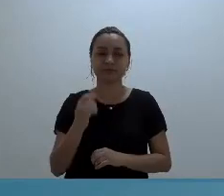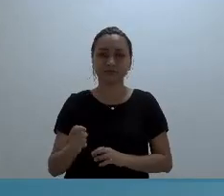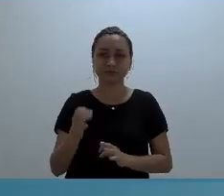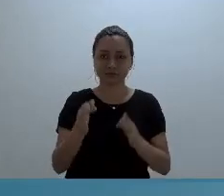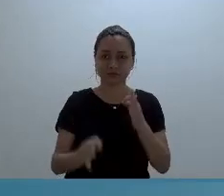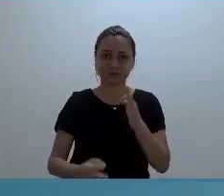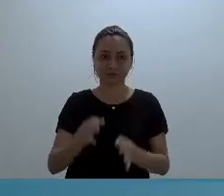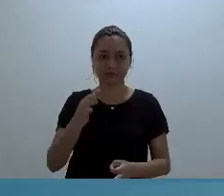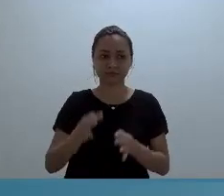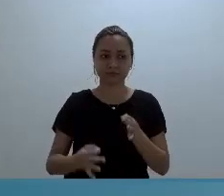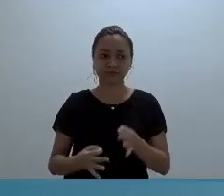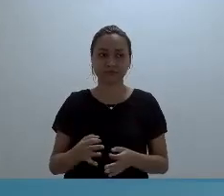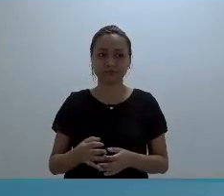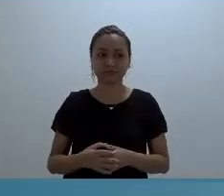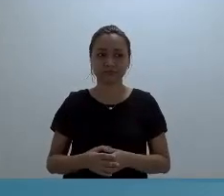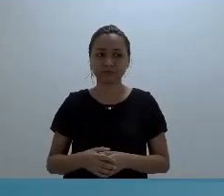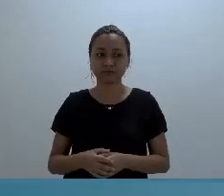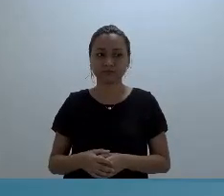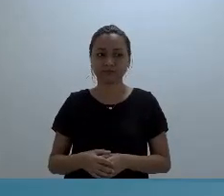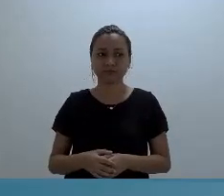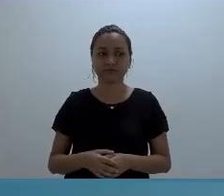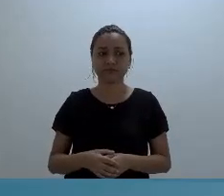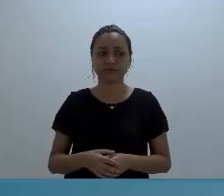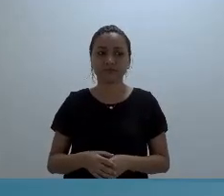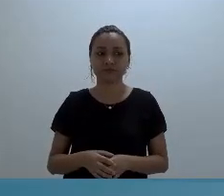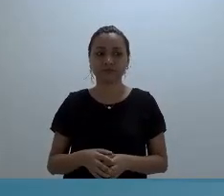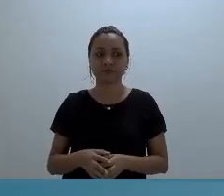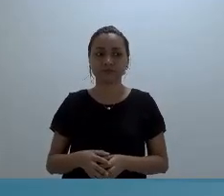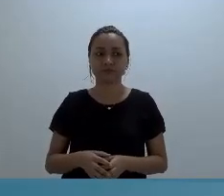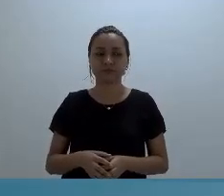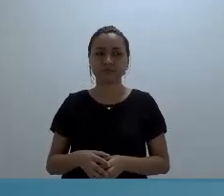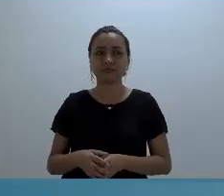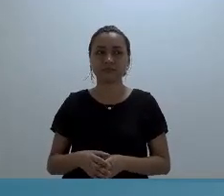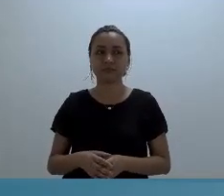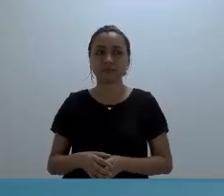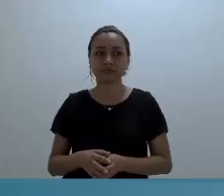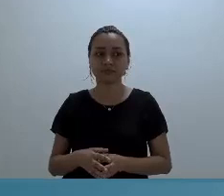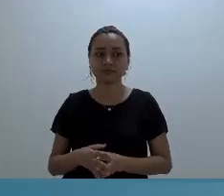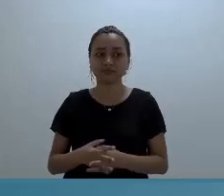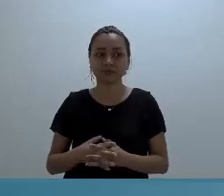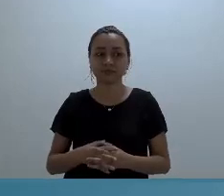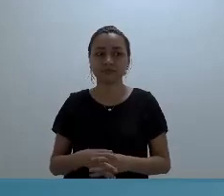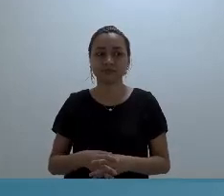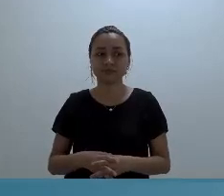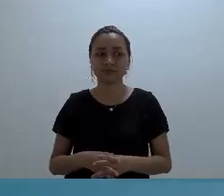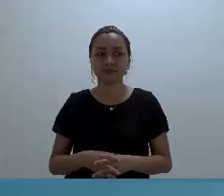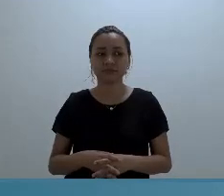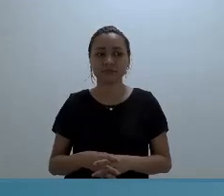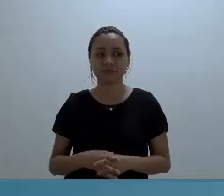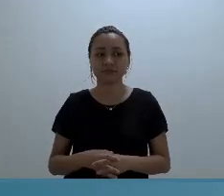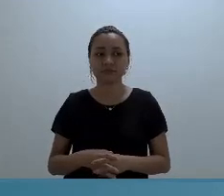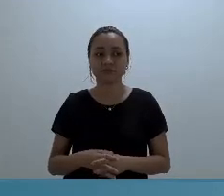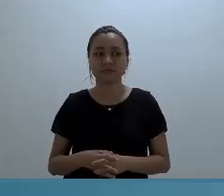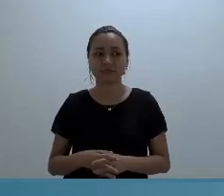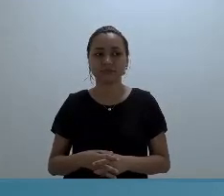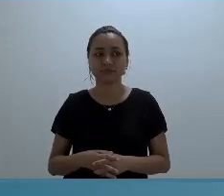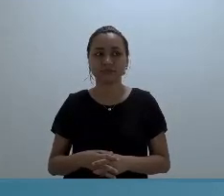9/2018-GP, alterada pela Resolução 4/2019-GP, razão pela qual são declarados requeridos para